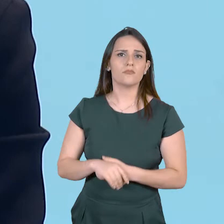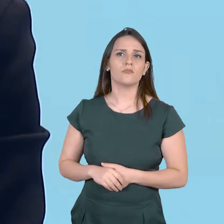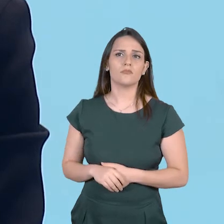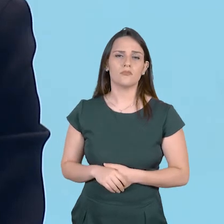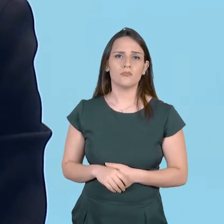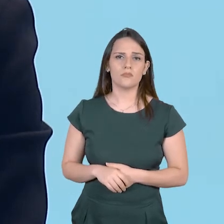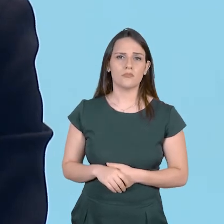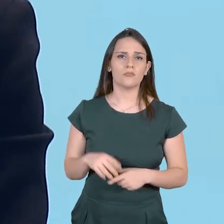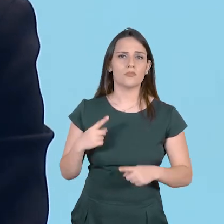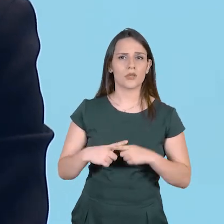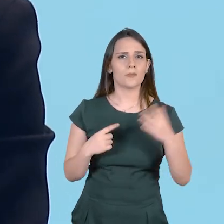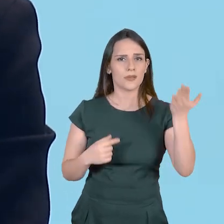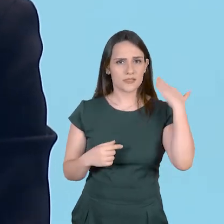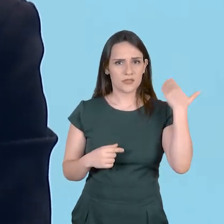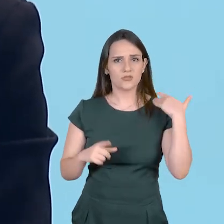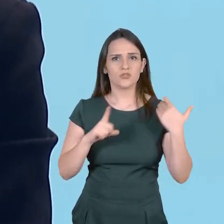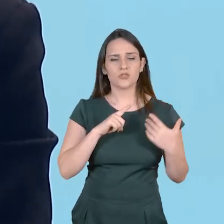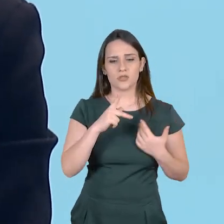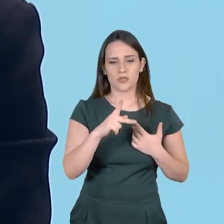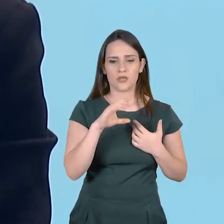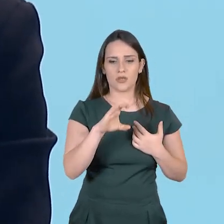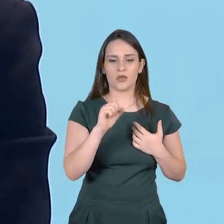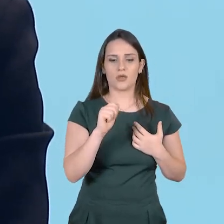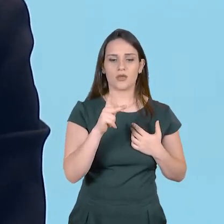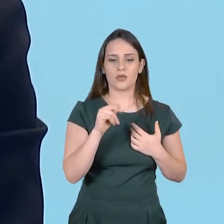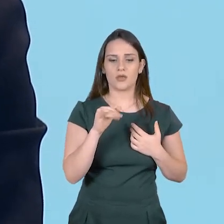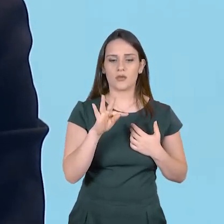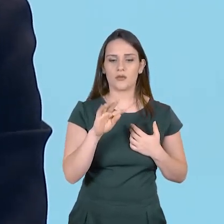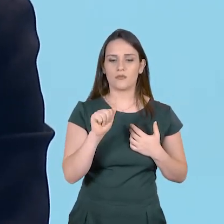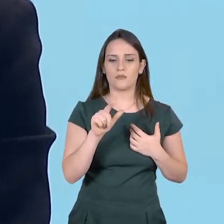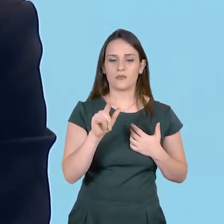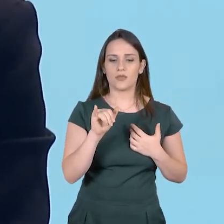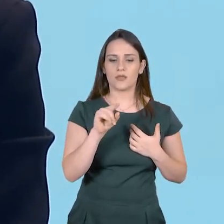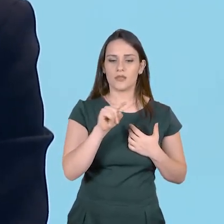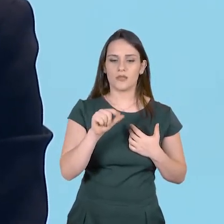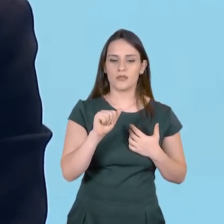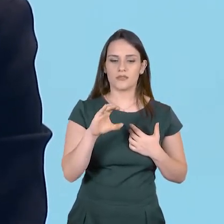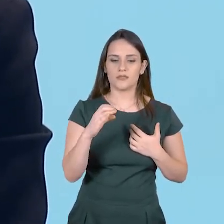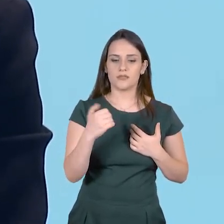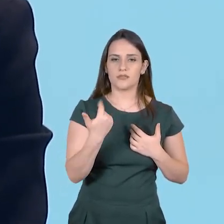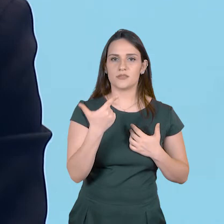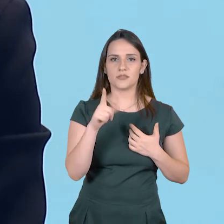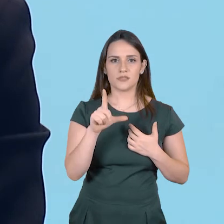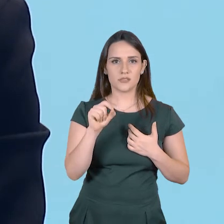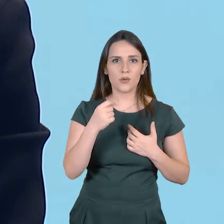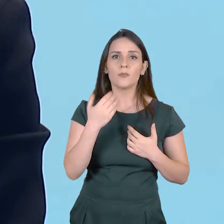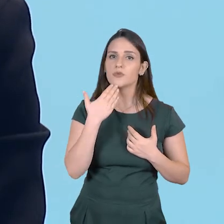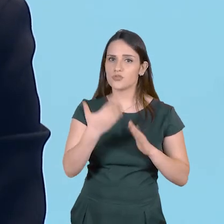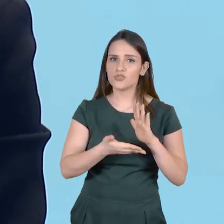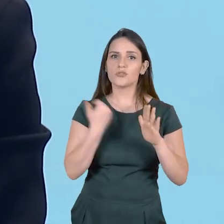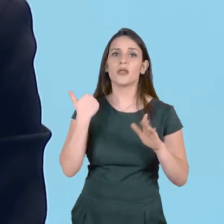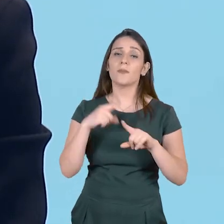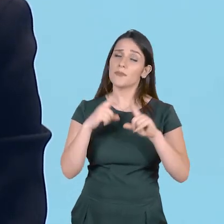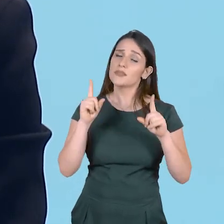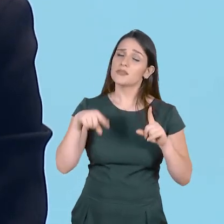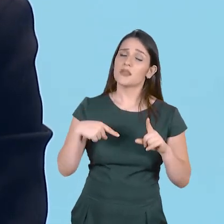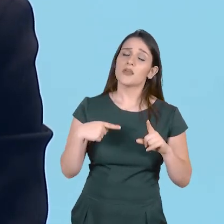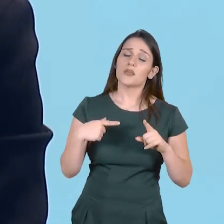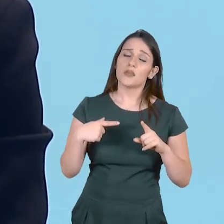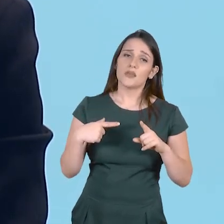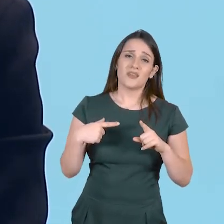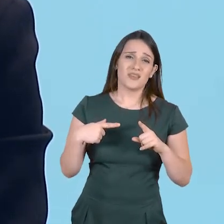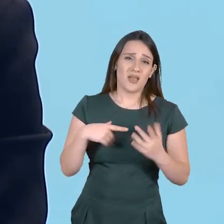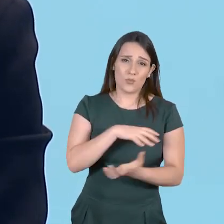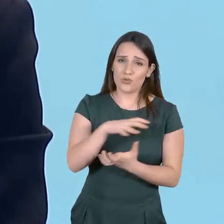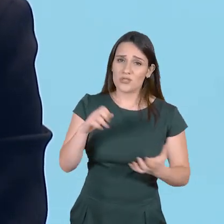da questão da capitalização, né, a gente pode dizer assim que foi algo positivo, né, mas a reforma em si